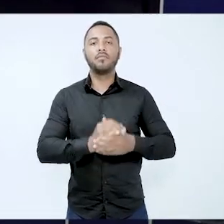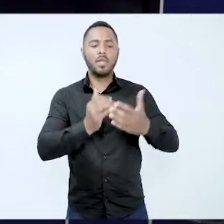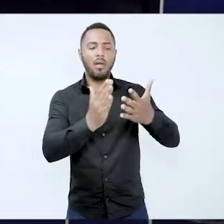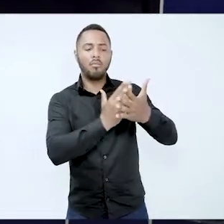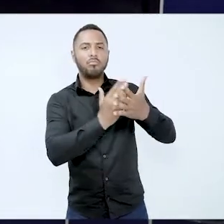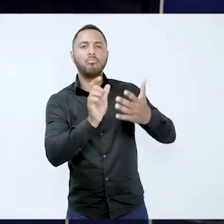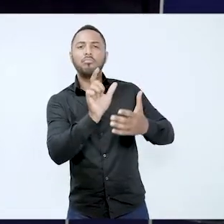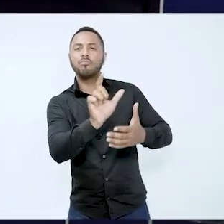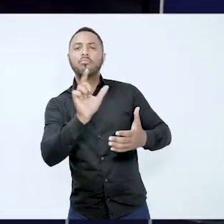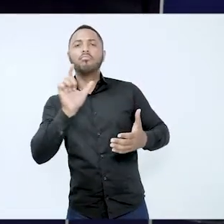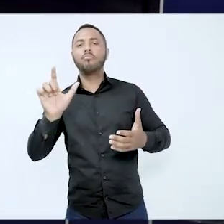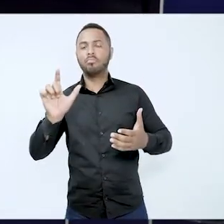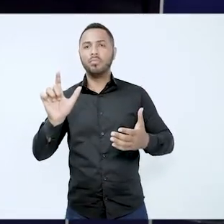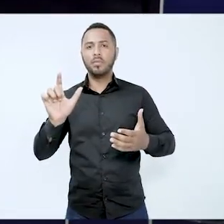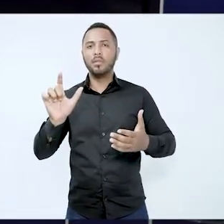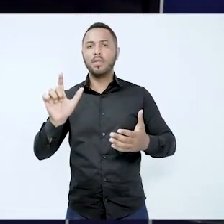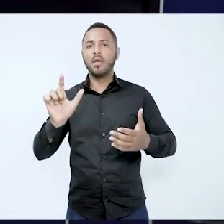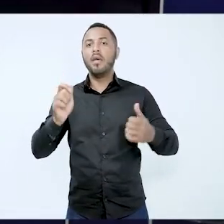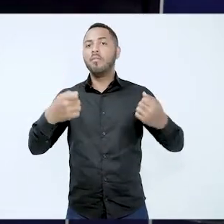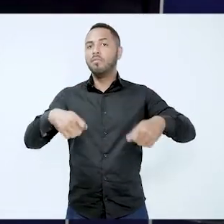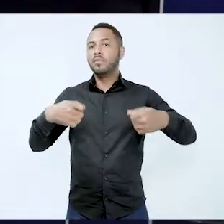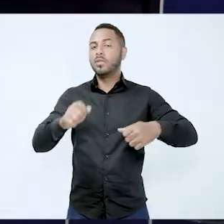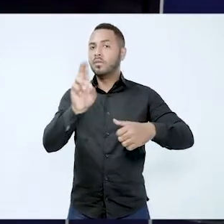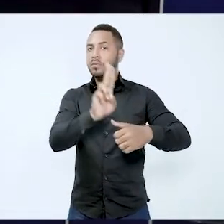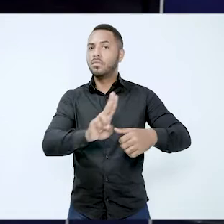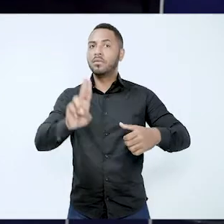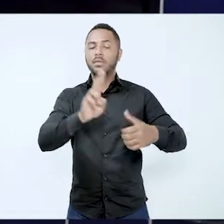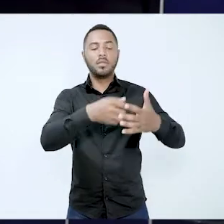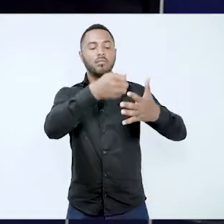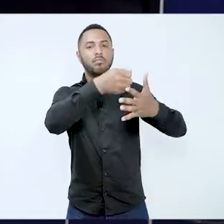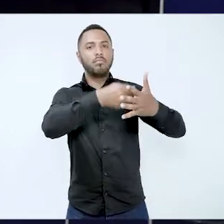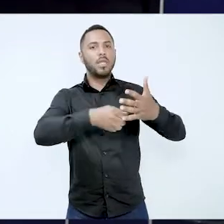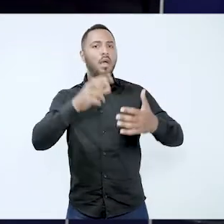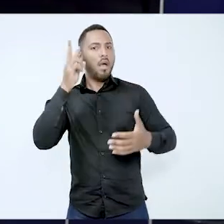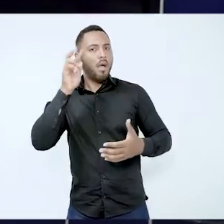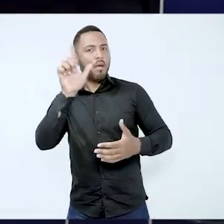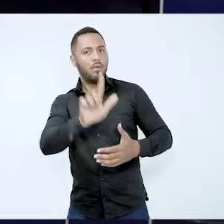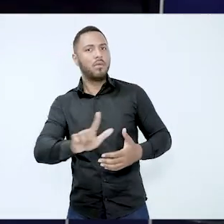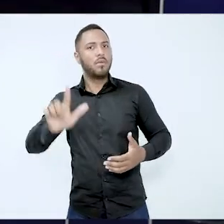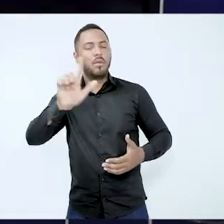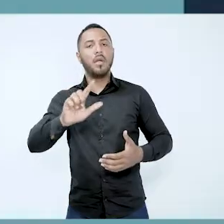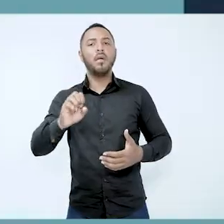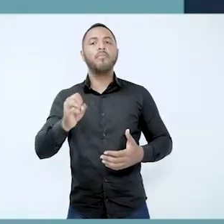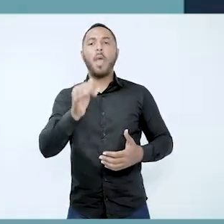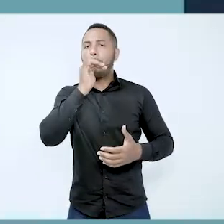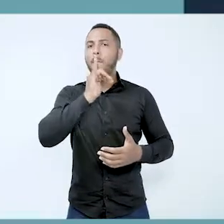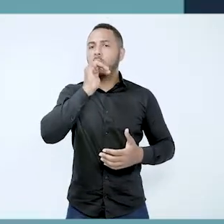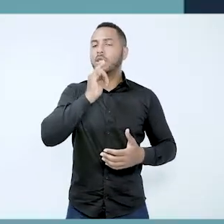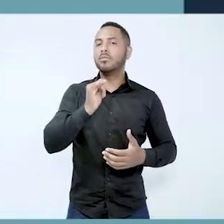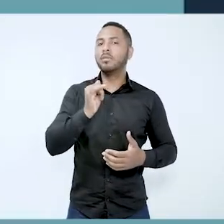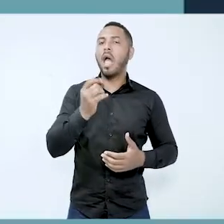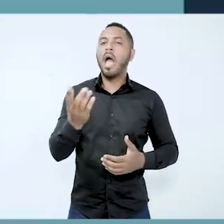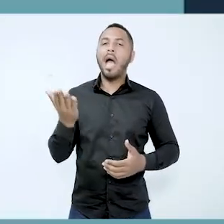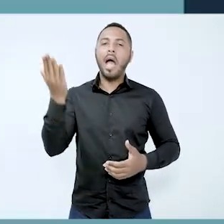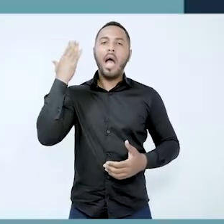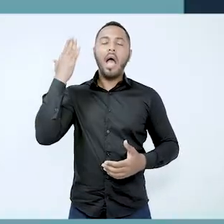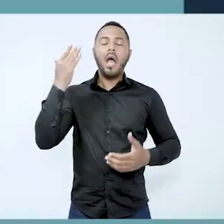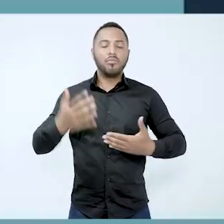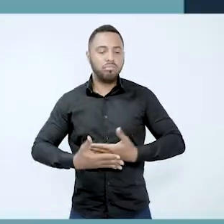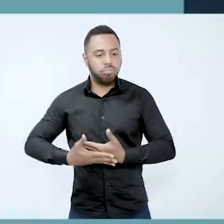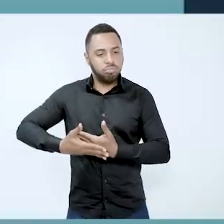Algumas expressões são bastante recorrentes no texto Memórias Literárias, tais como quando eu era